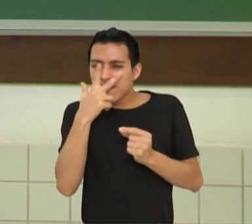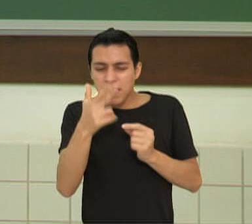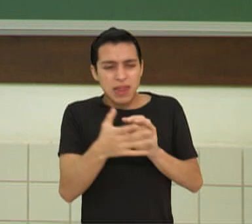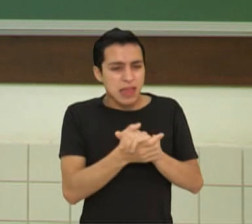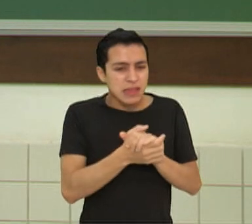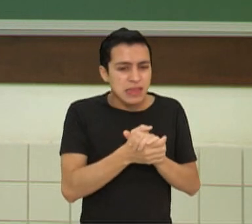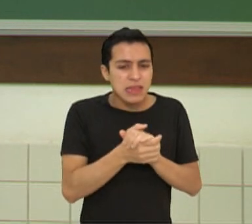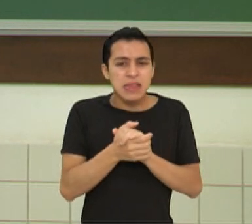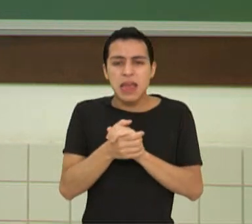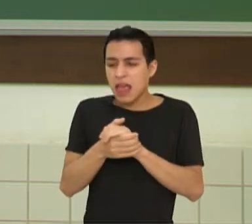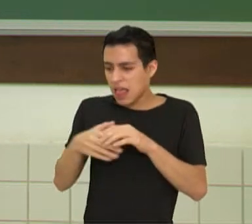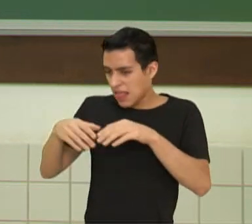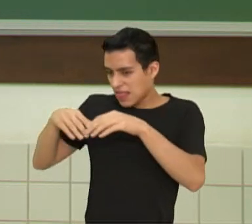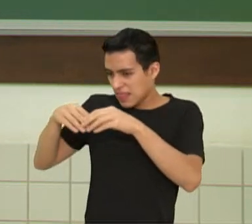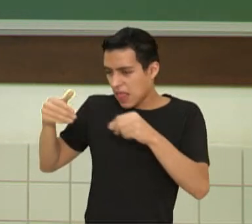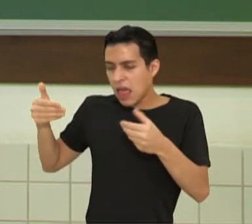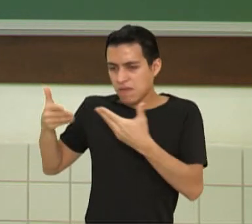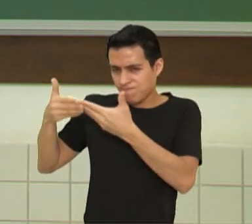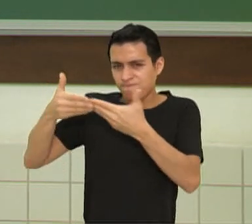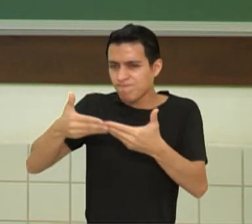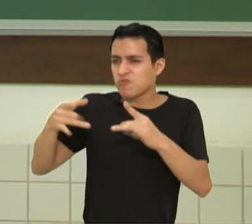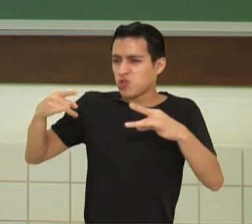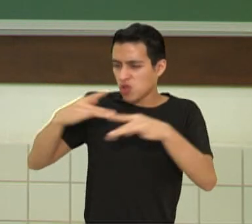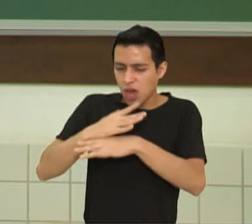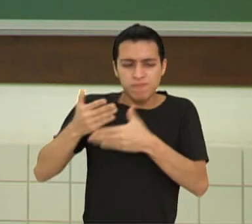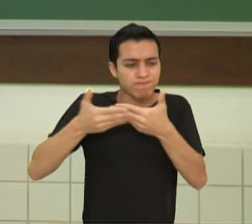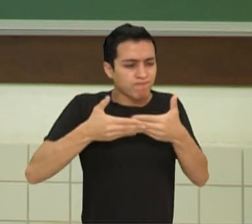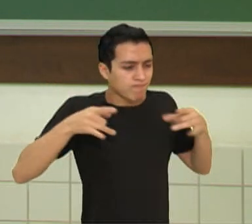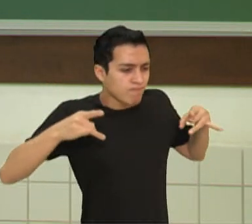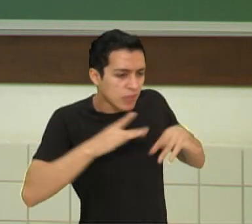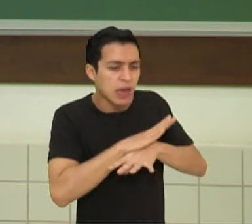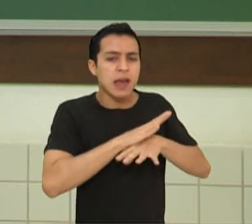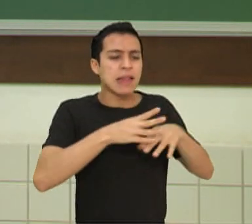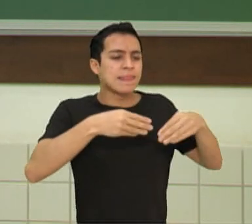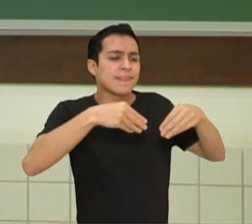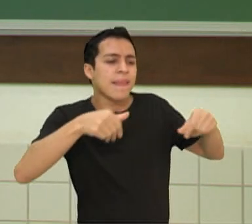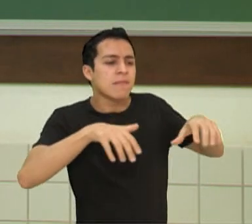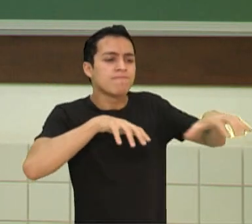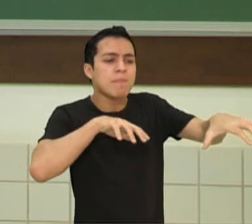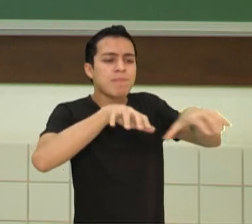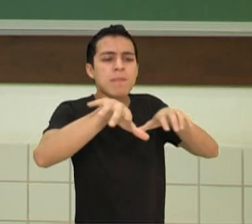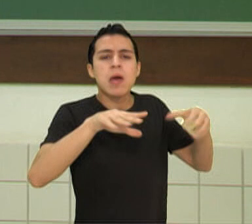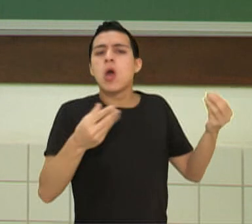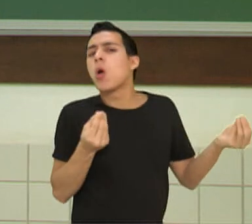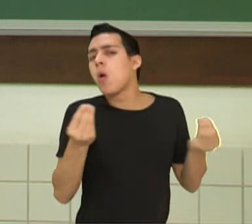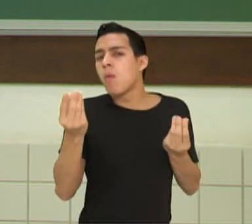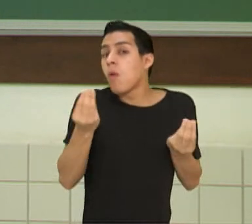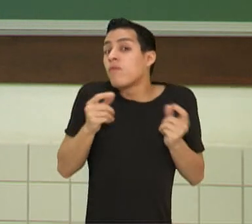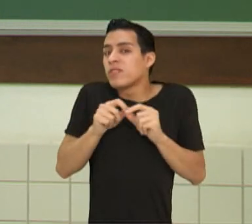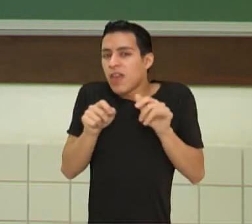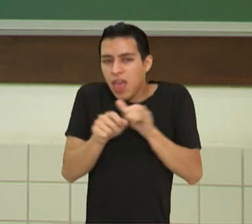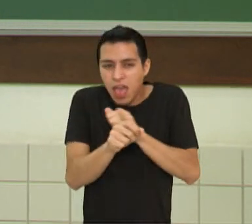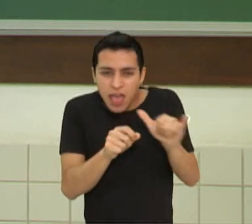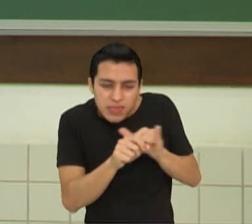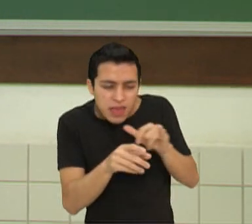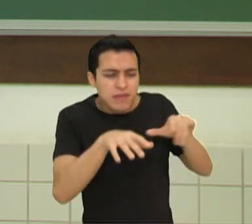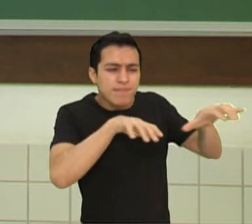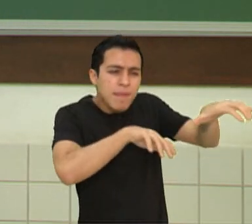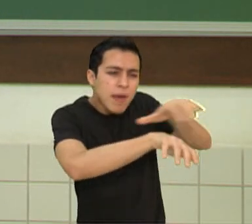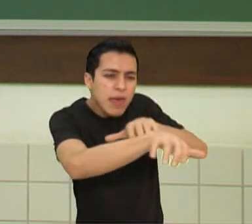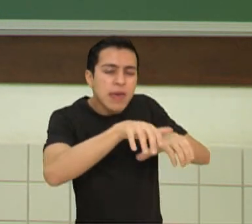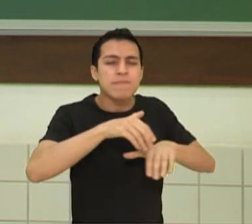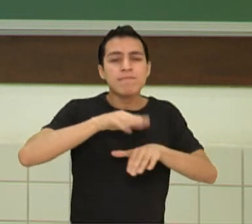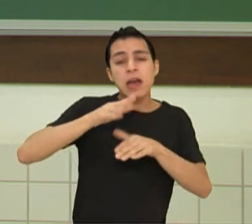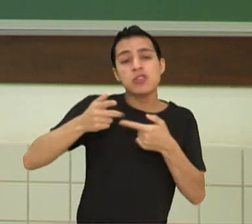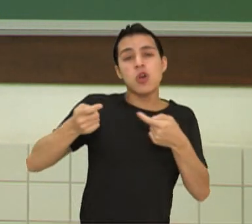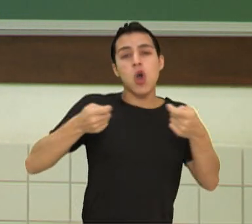as primeiras terras às pessoas do Brasil, então, para que fizeram isso, né? Para ter um controle